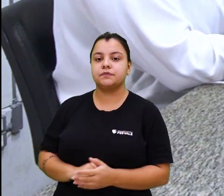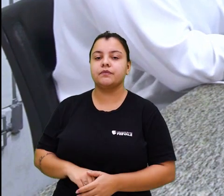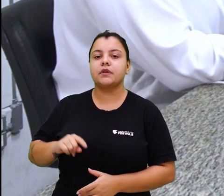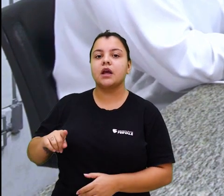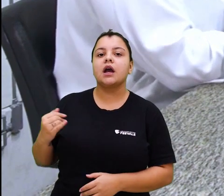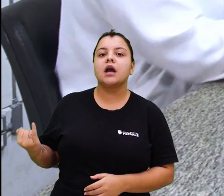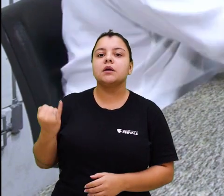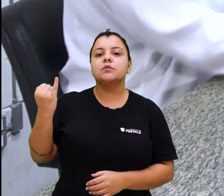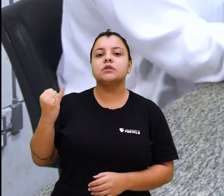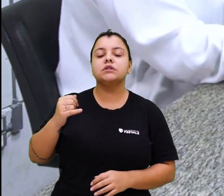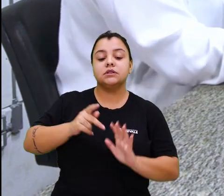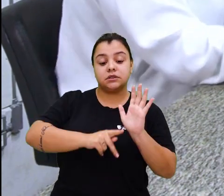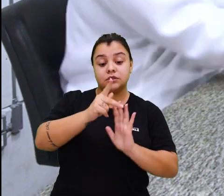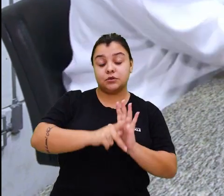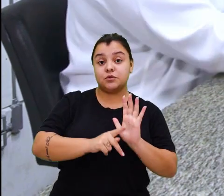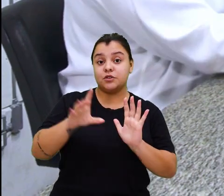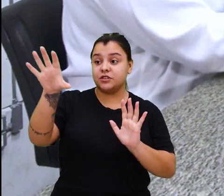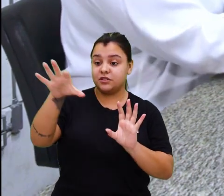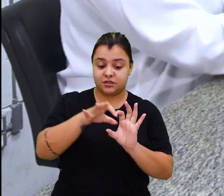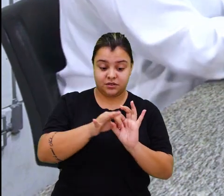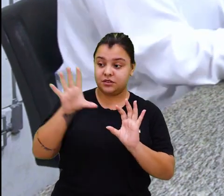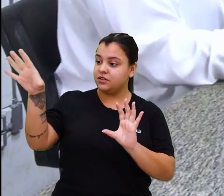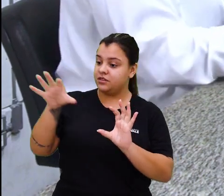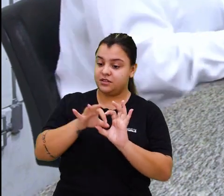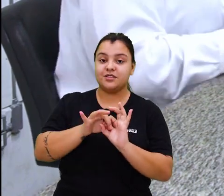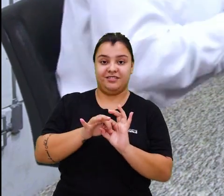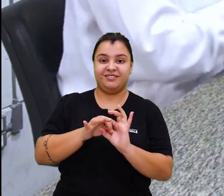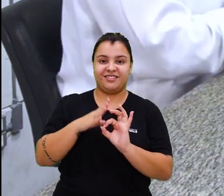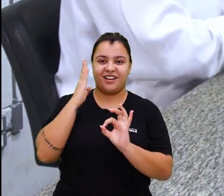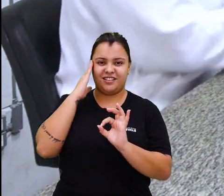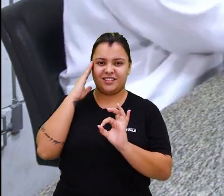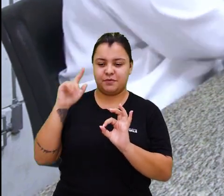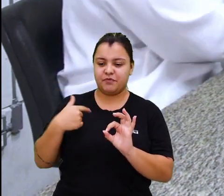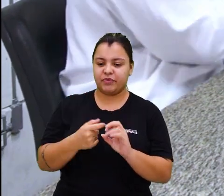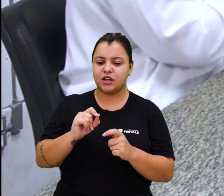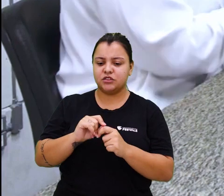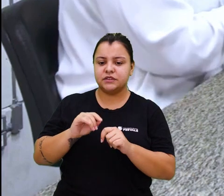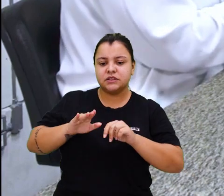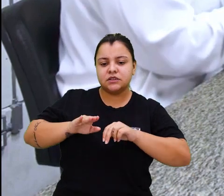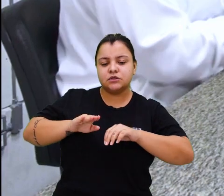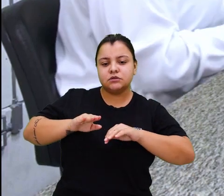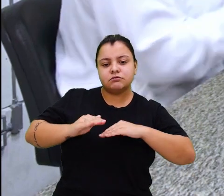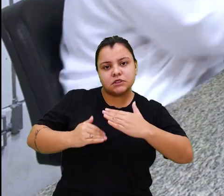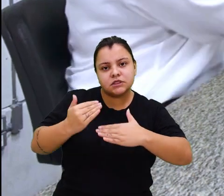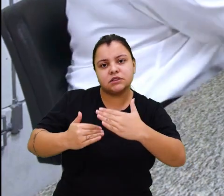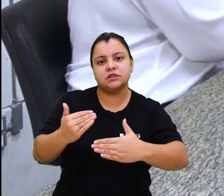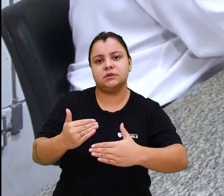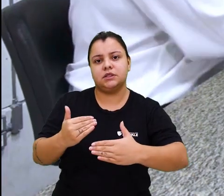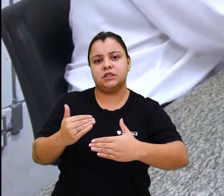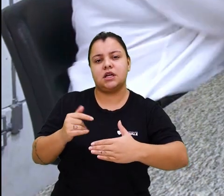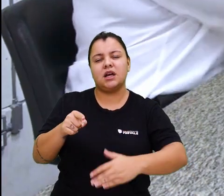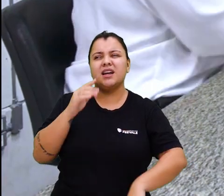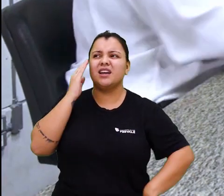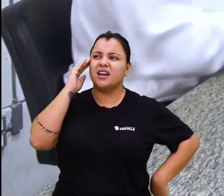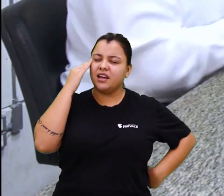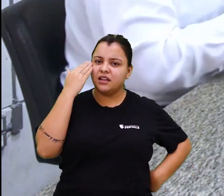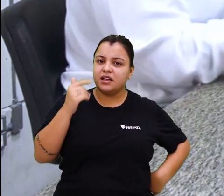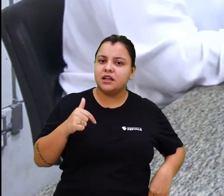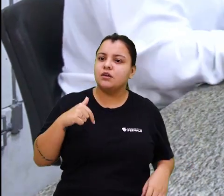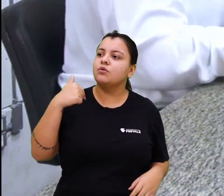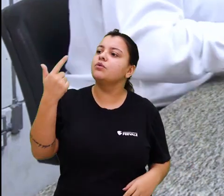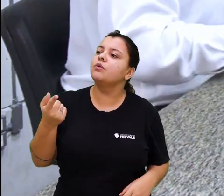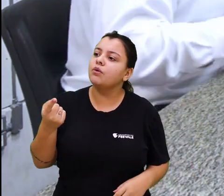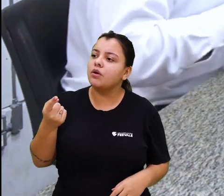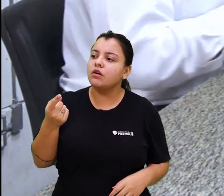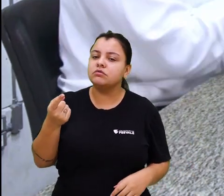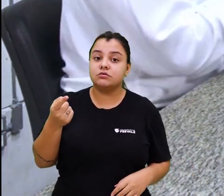que a gente dos projetos se conectarem né de a gente que tá fazendo essa caminhada entender o que que o outro tá fazendo